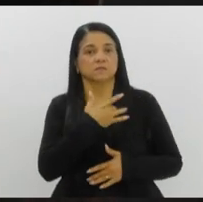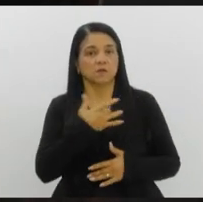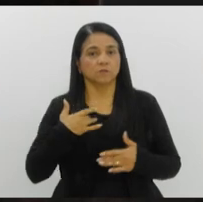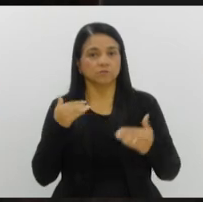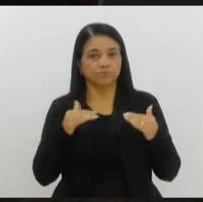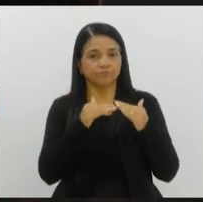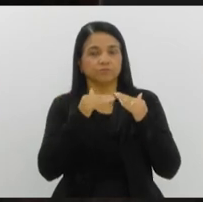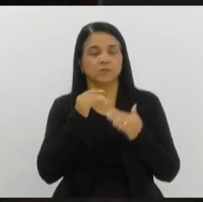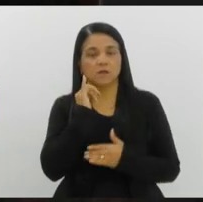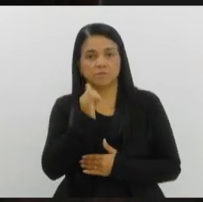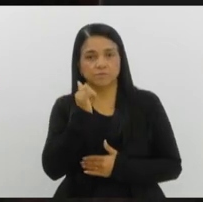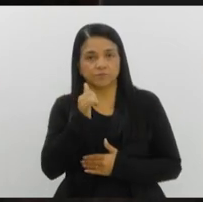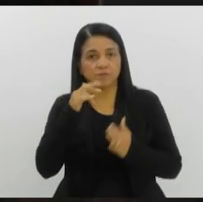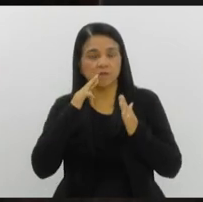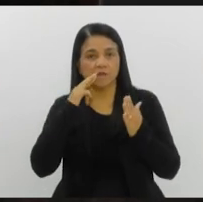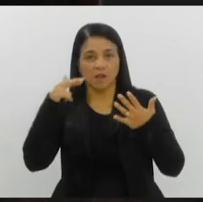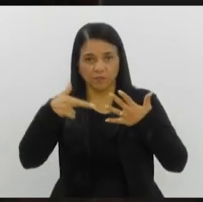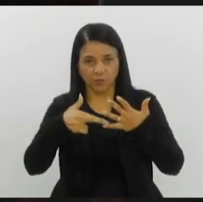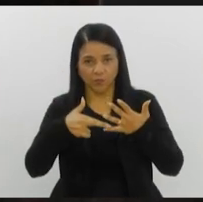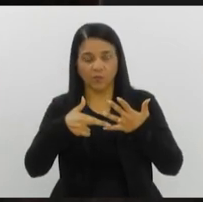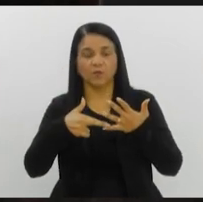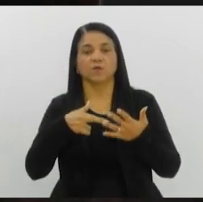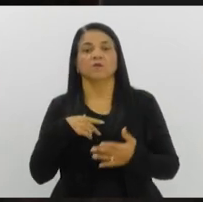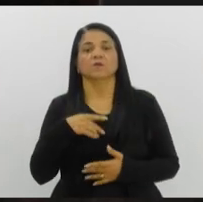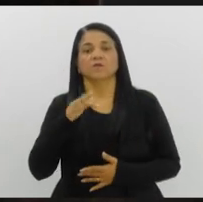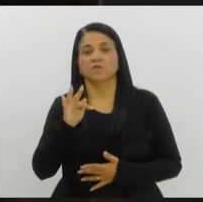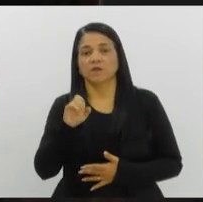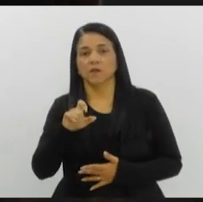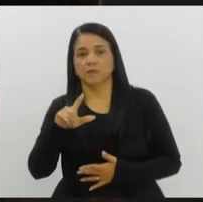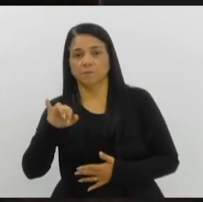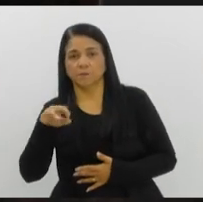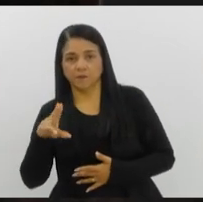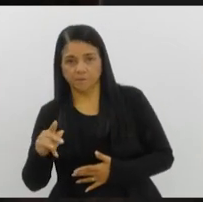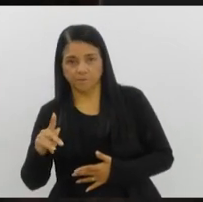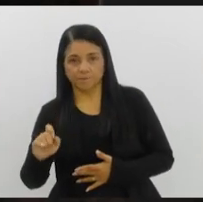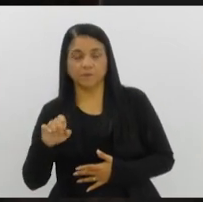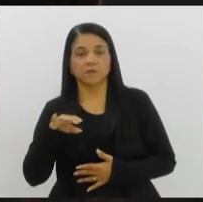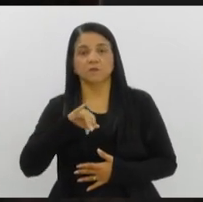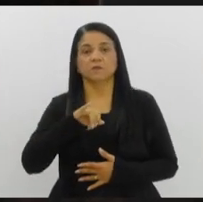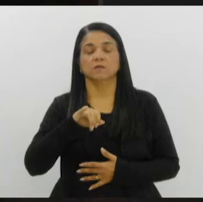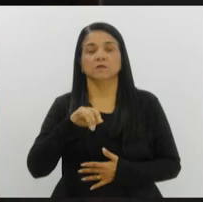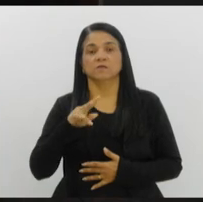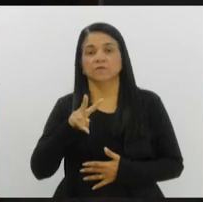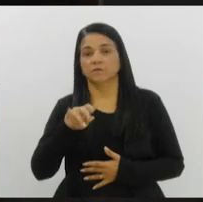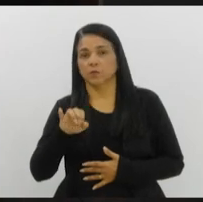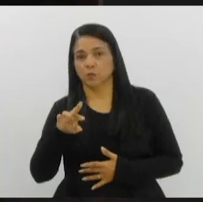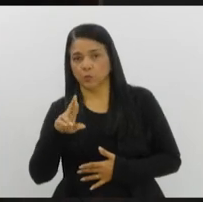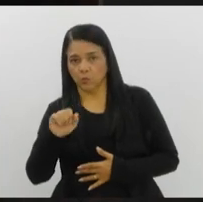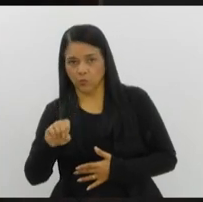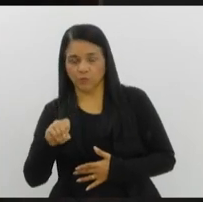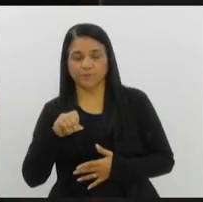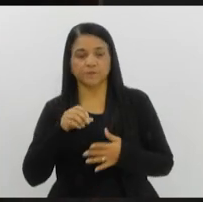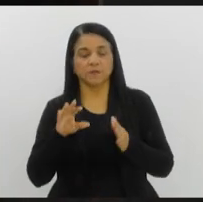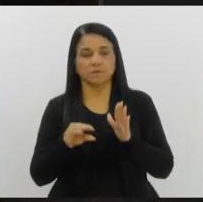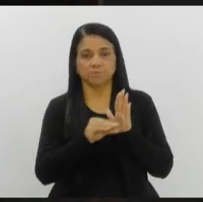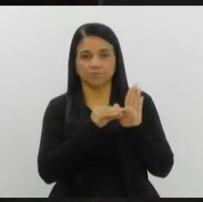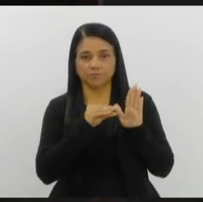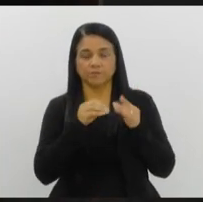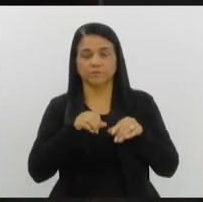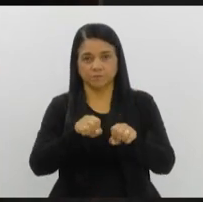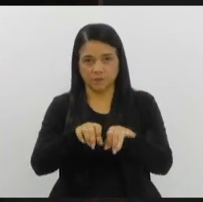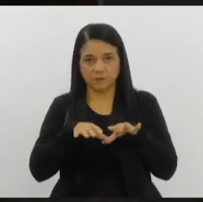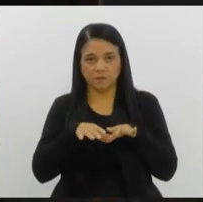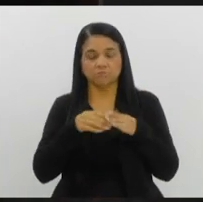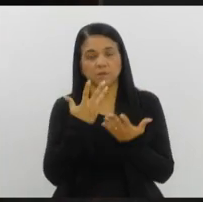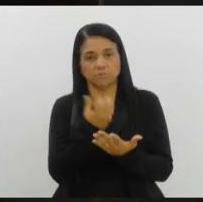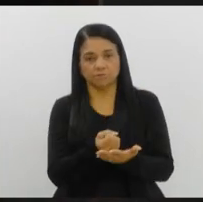Relatores, deputado Felipe Raves e Vitor Júnior. Em votação, as emendas de plenário, com os pareceres favoráveis. Senhores que